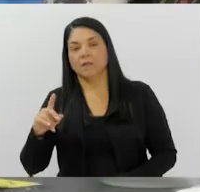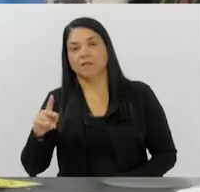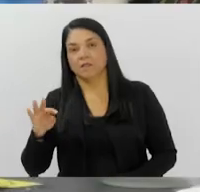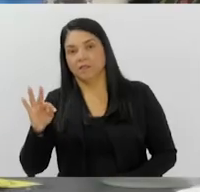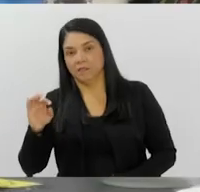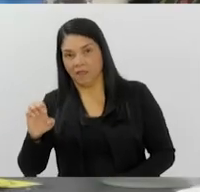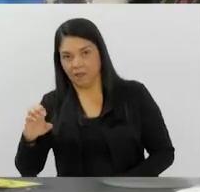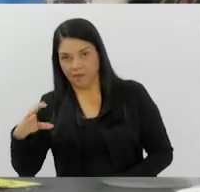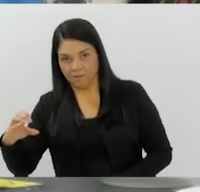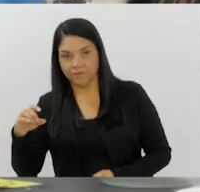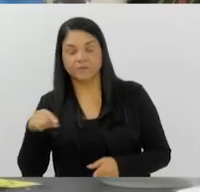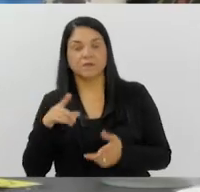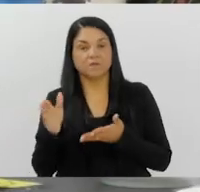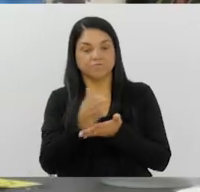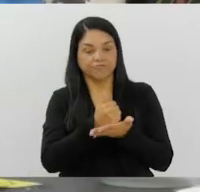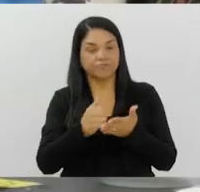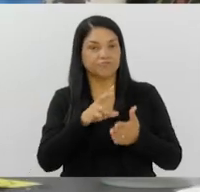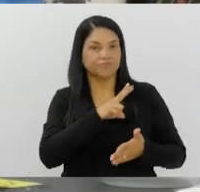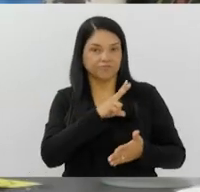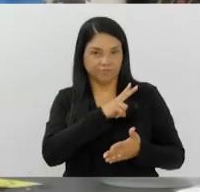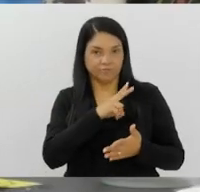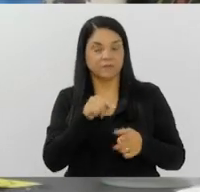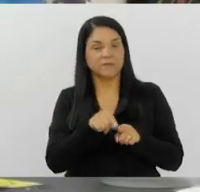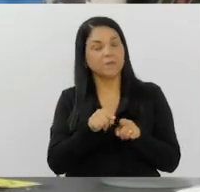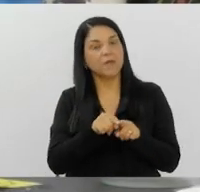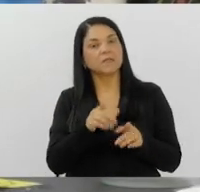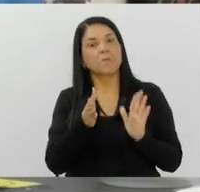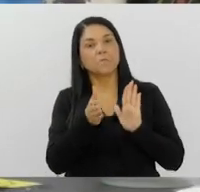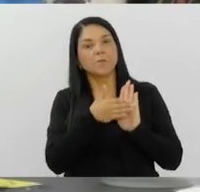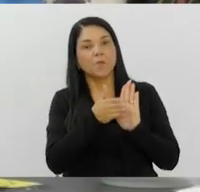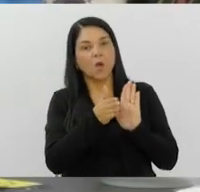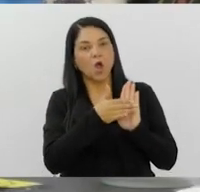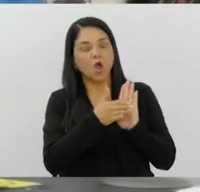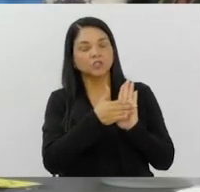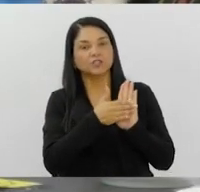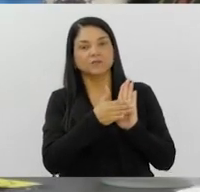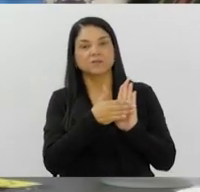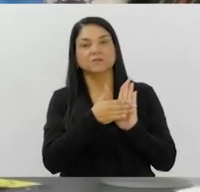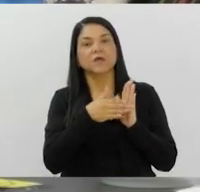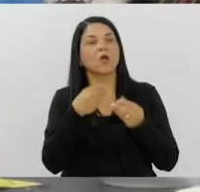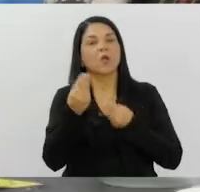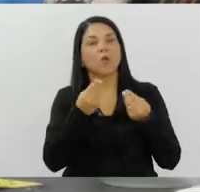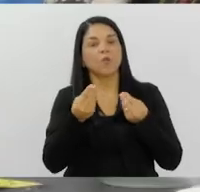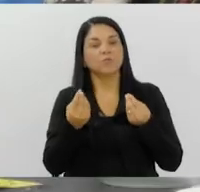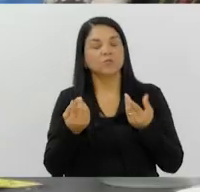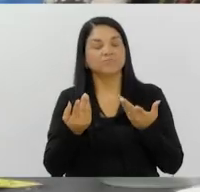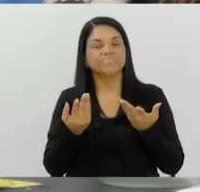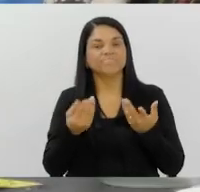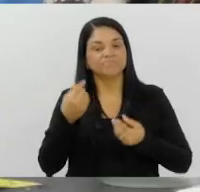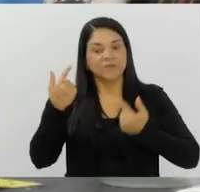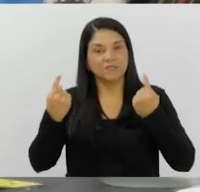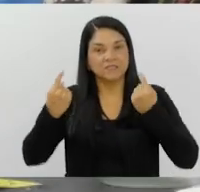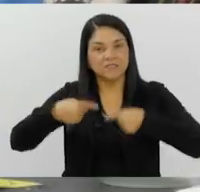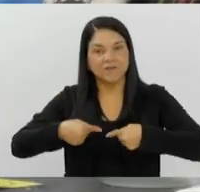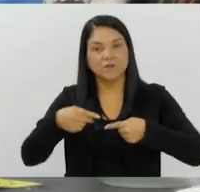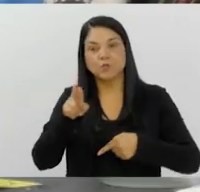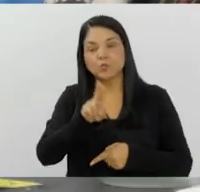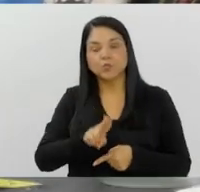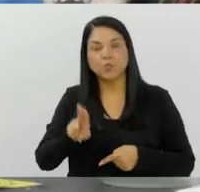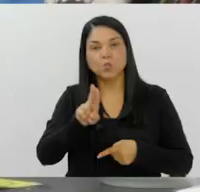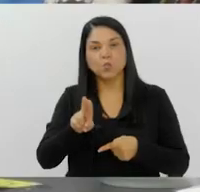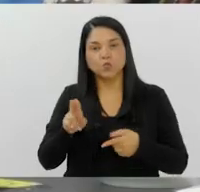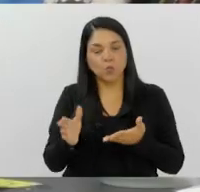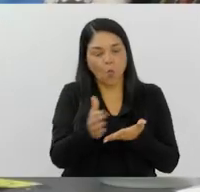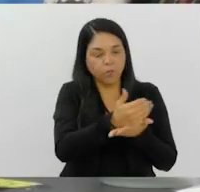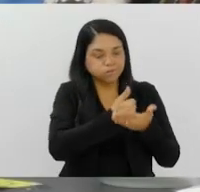eh vocês TM alguma proposta de governança desses dados né justamente Qual é o desafio do manuseio do armazenamento